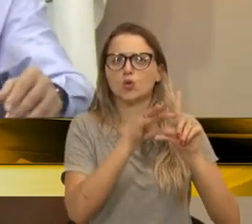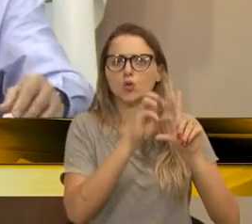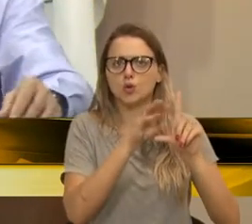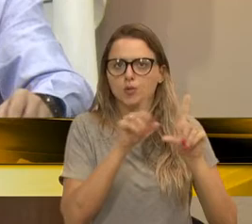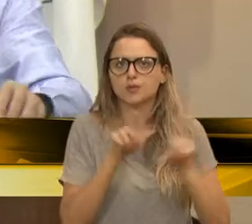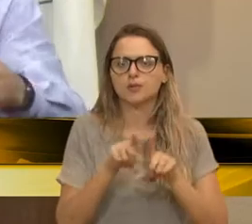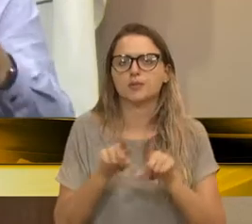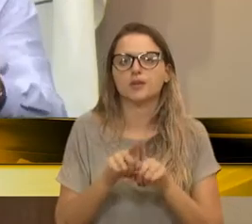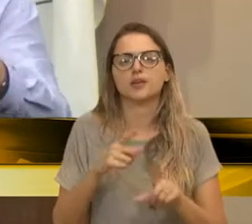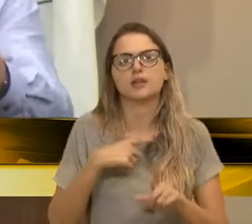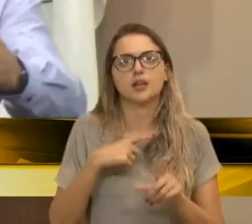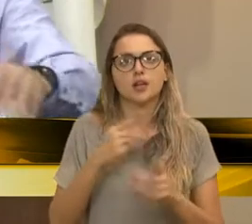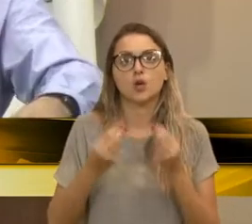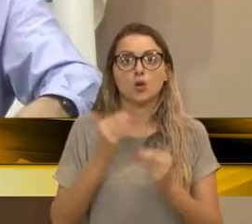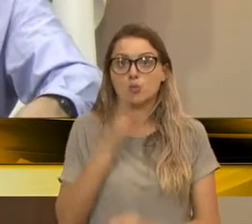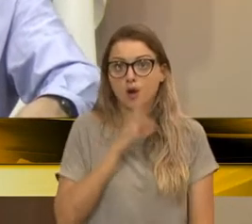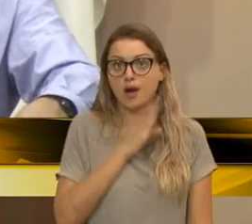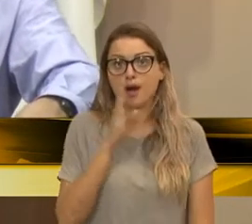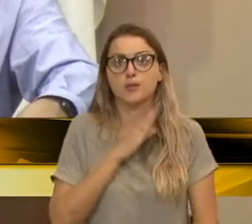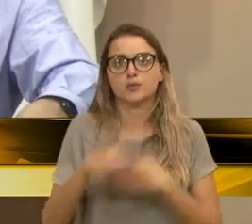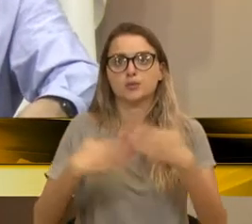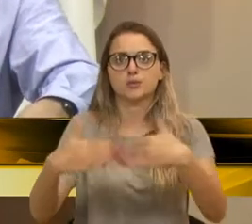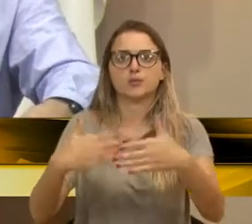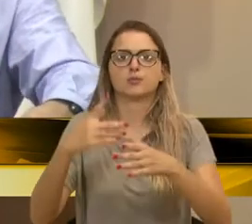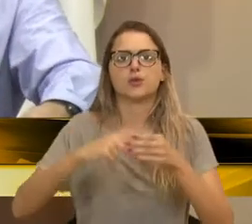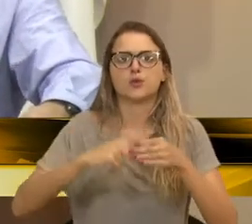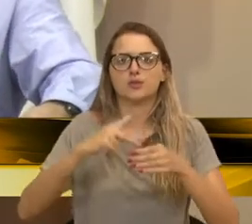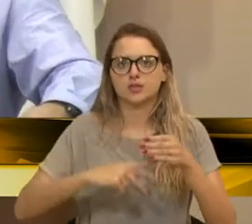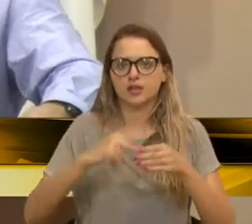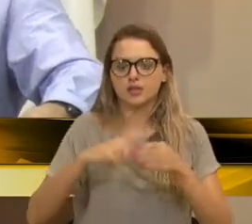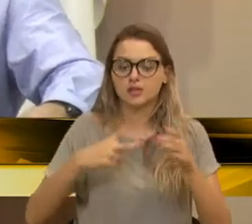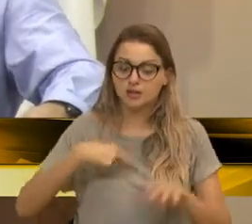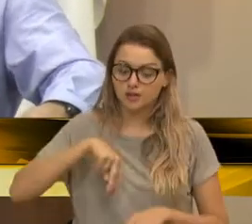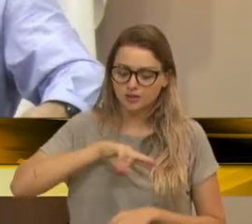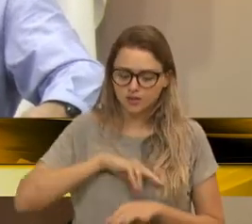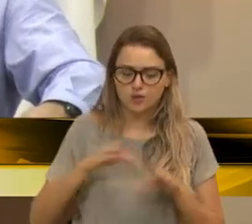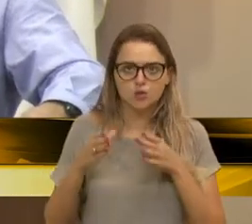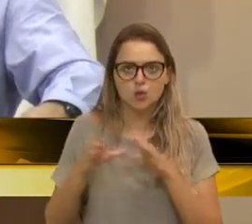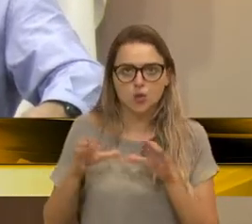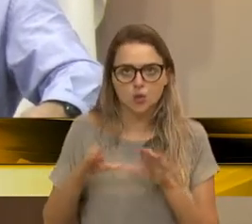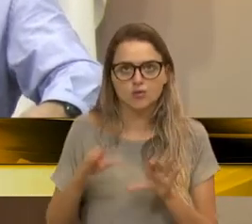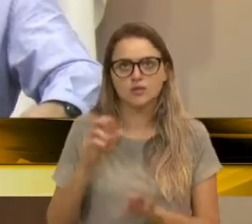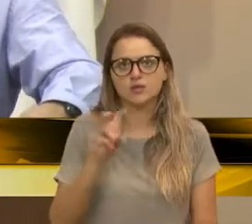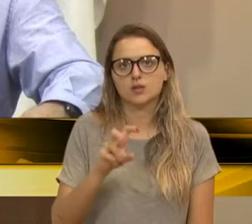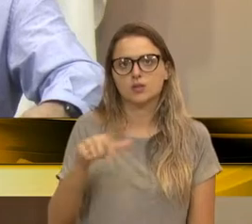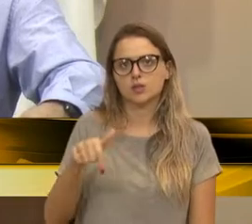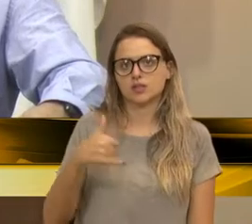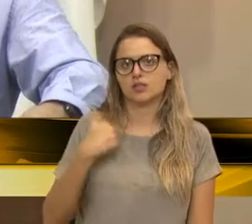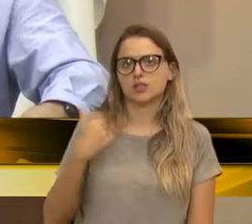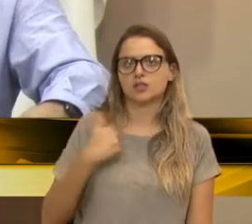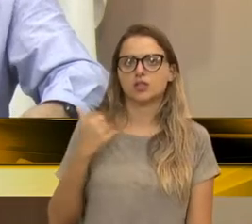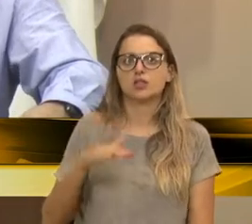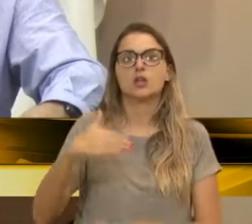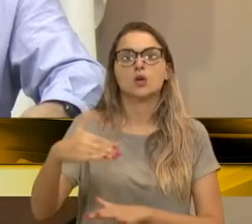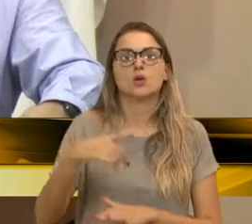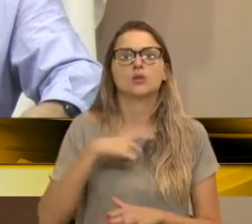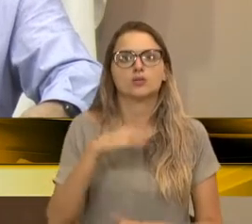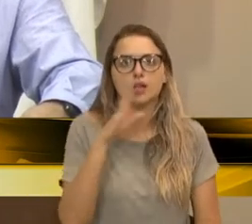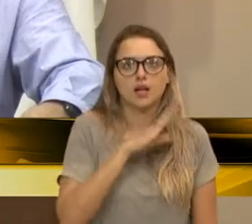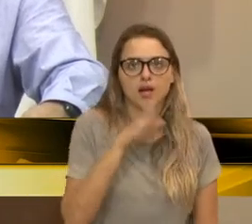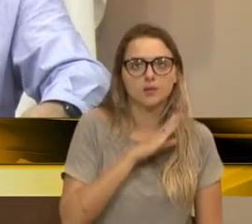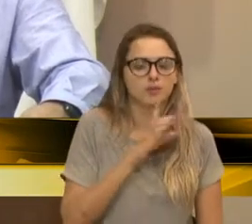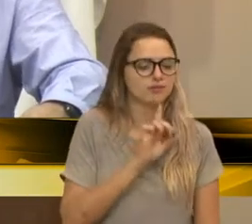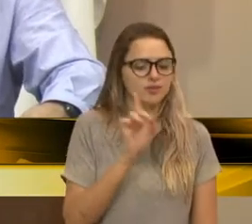tem de a coisa andar. E a gente vive em 57 anos de idade, quando tem muita pressa não é